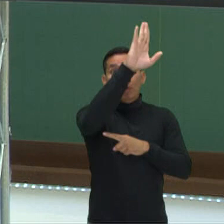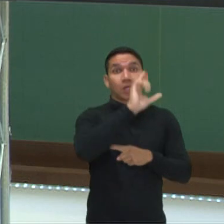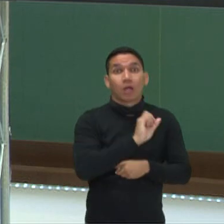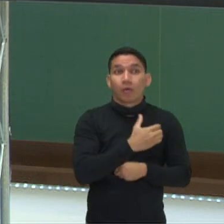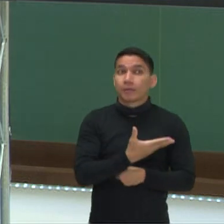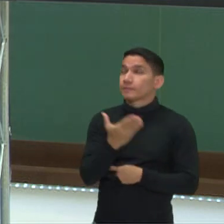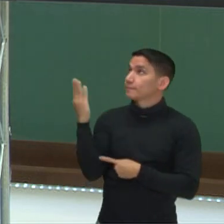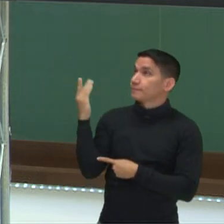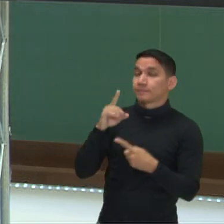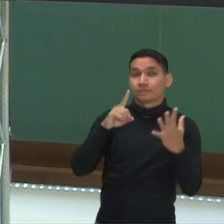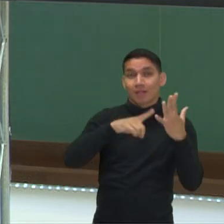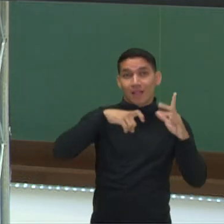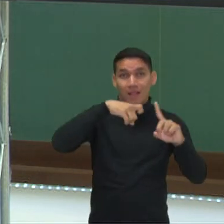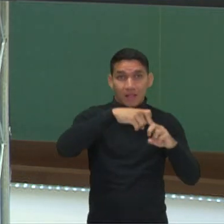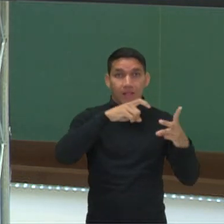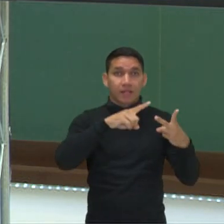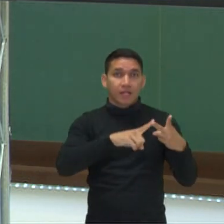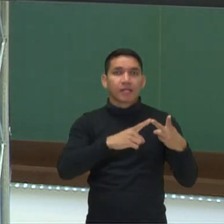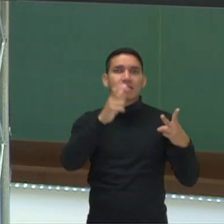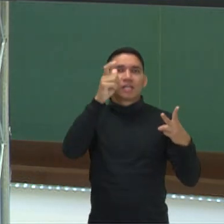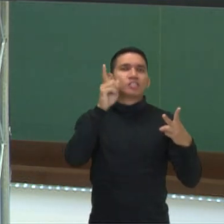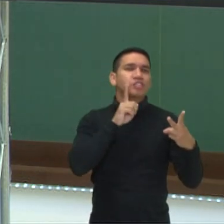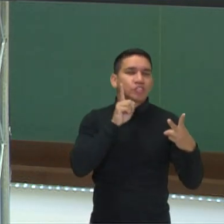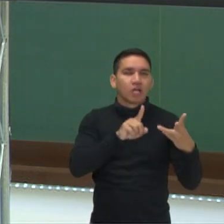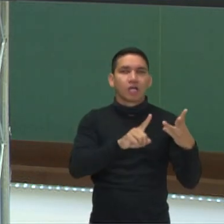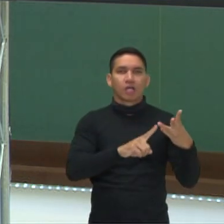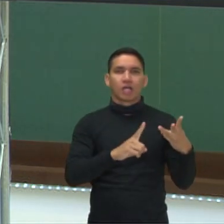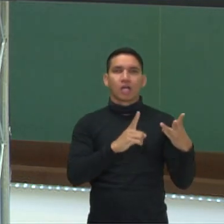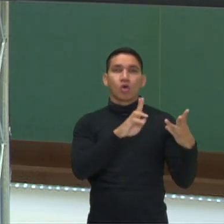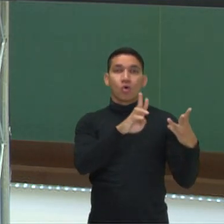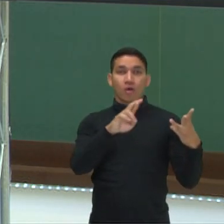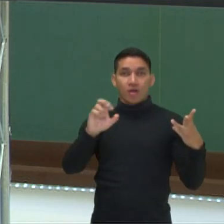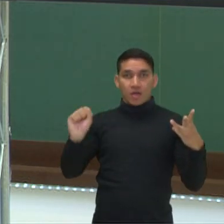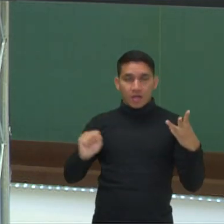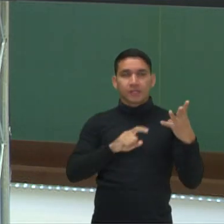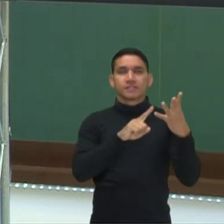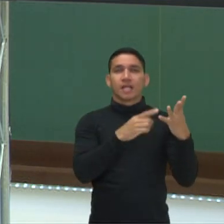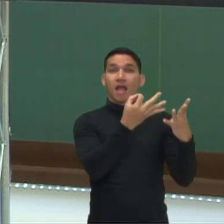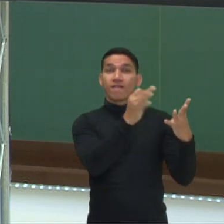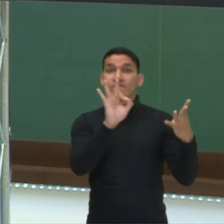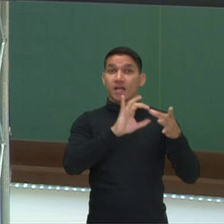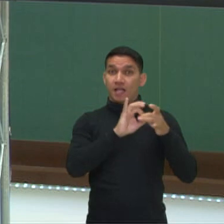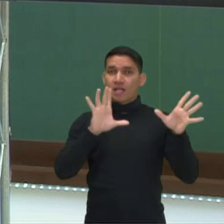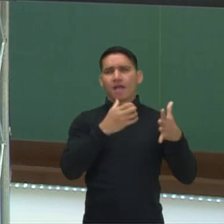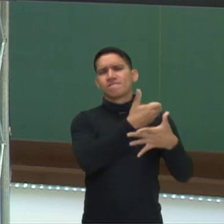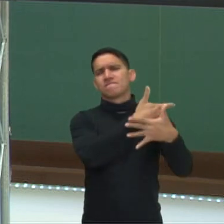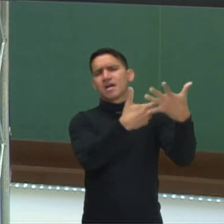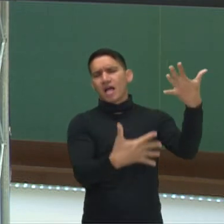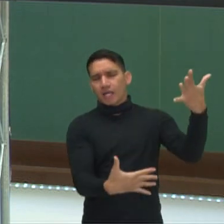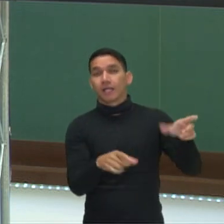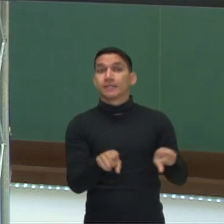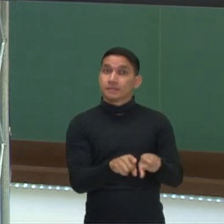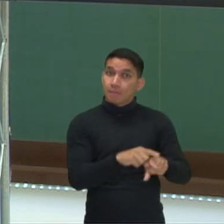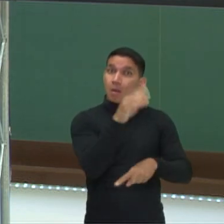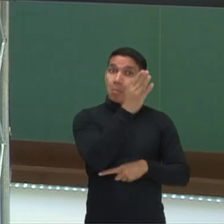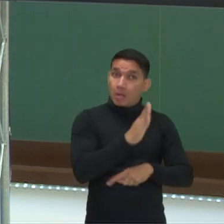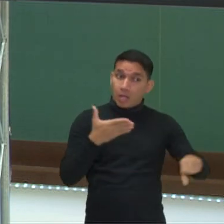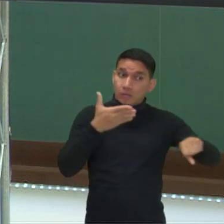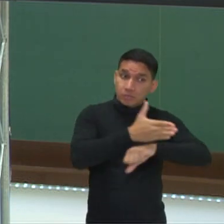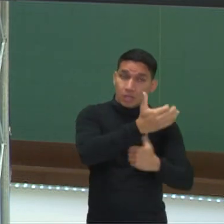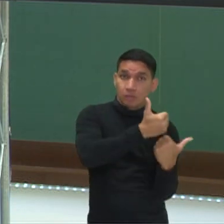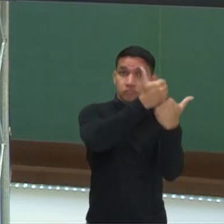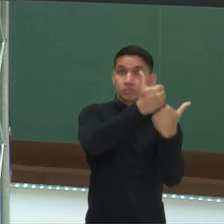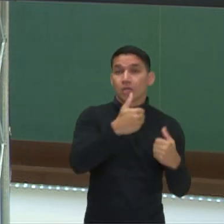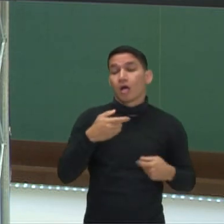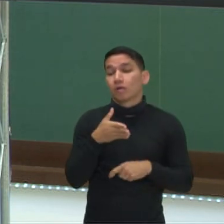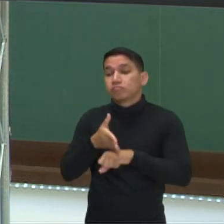principais, Inglaterra, Estados Unidos, União Soviética, a França Livre, entre muitos outros. O Brasil, inclusive, participou da